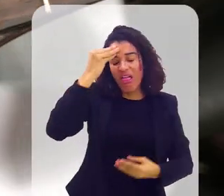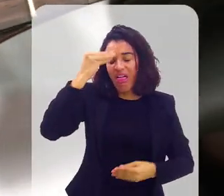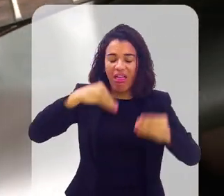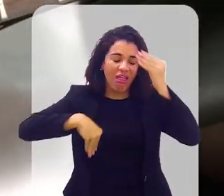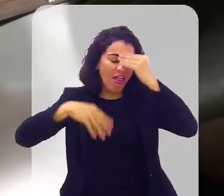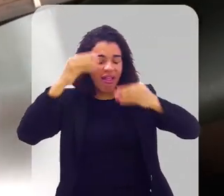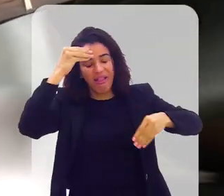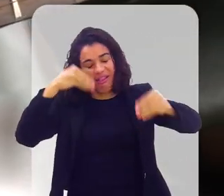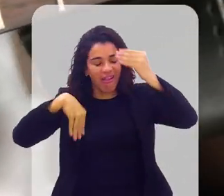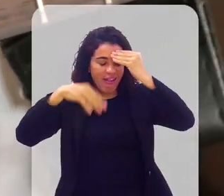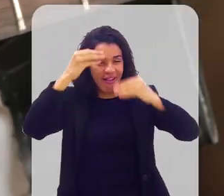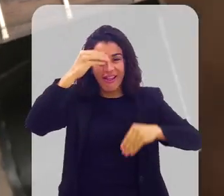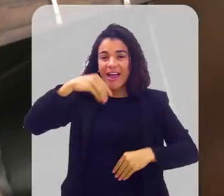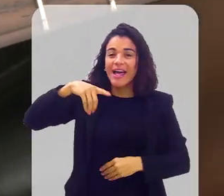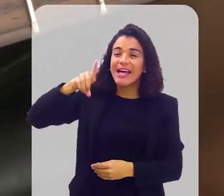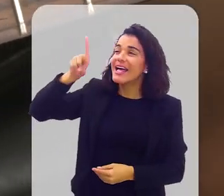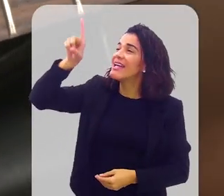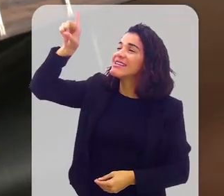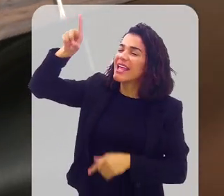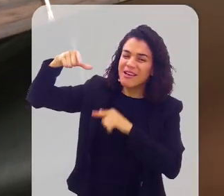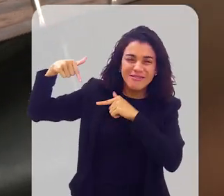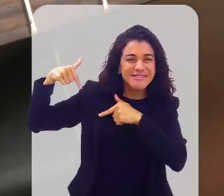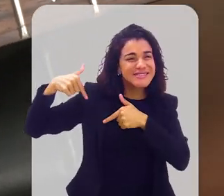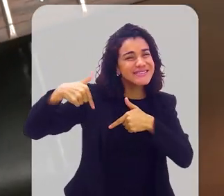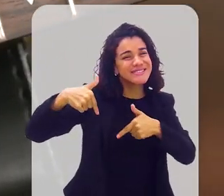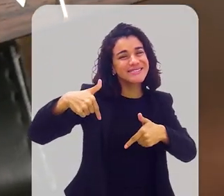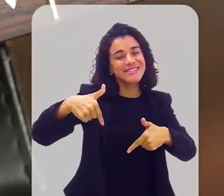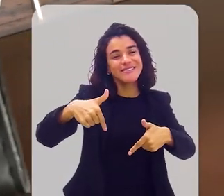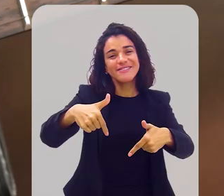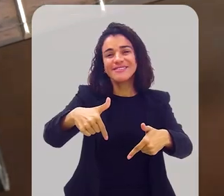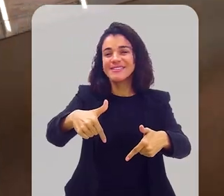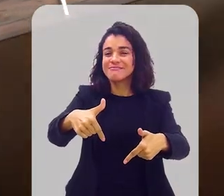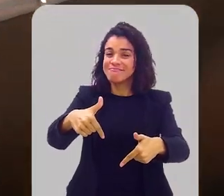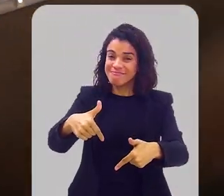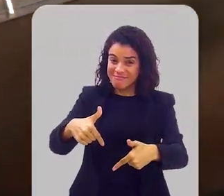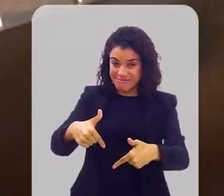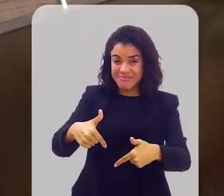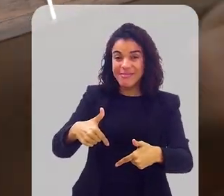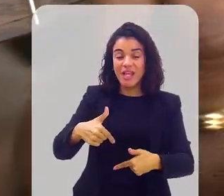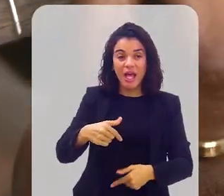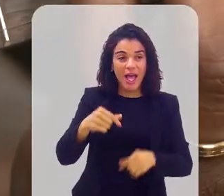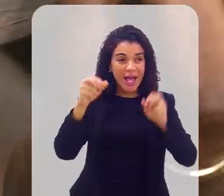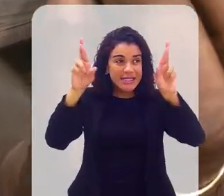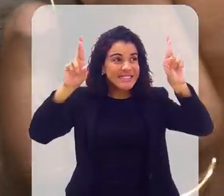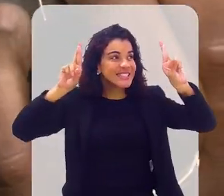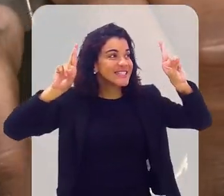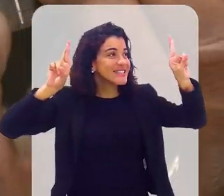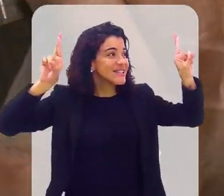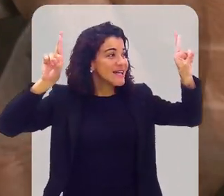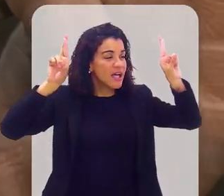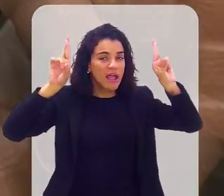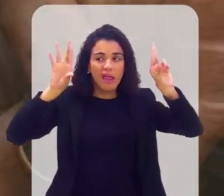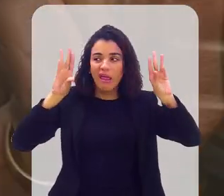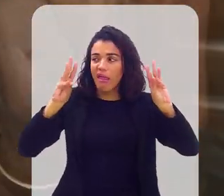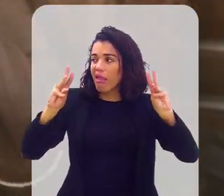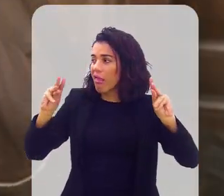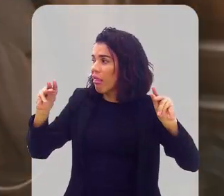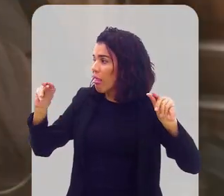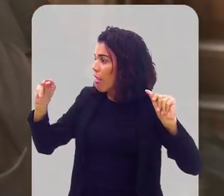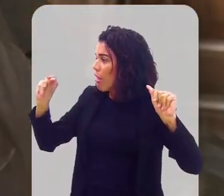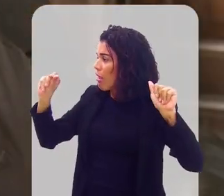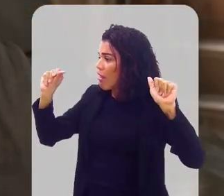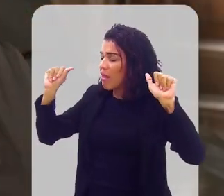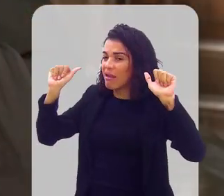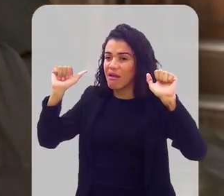é Deus quem faz, é Deus quem faz. E quando a esperança